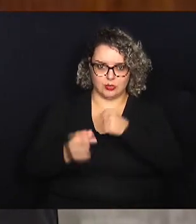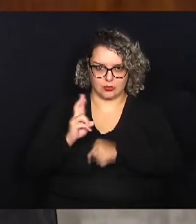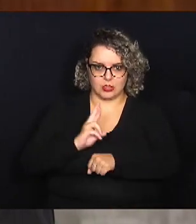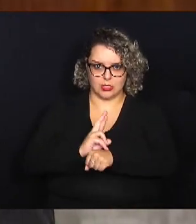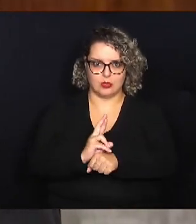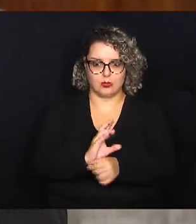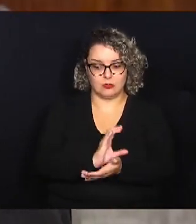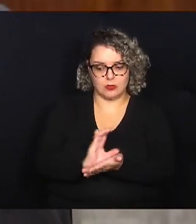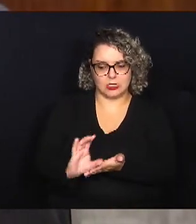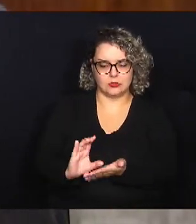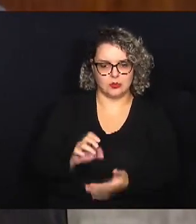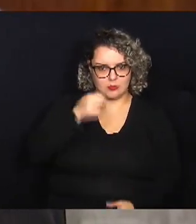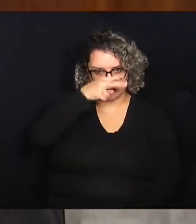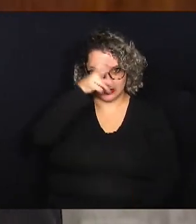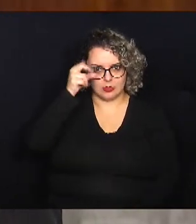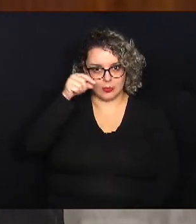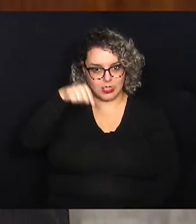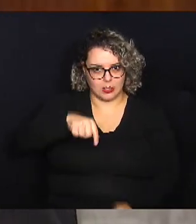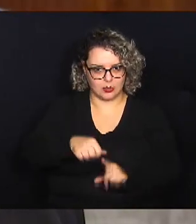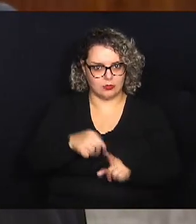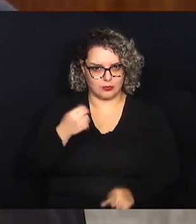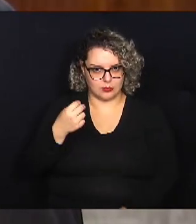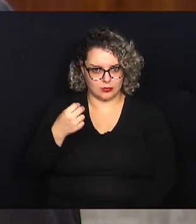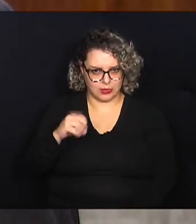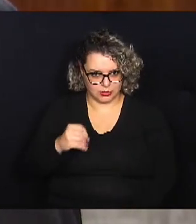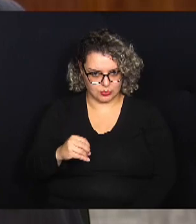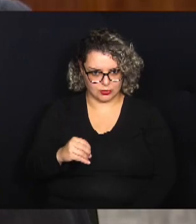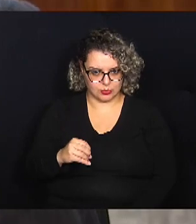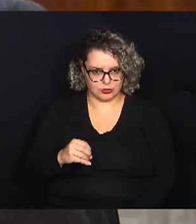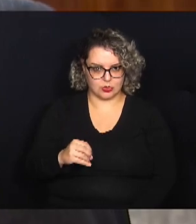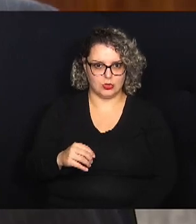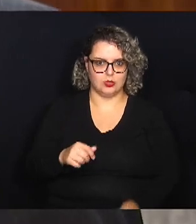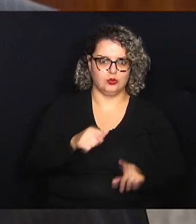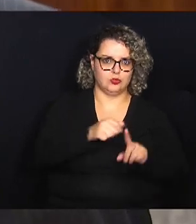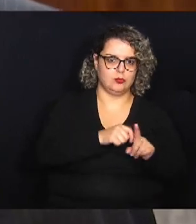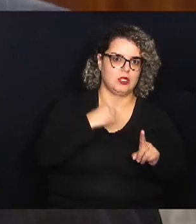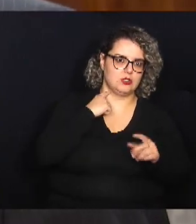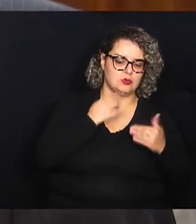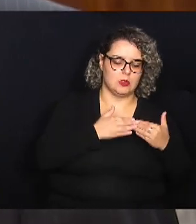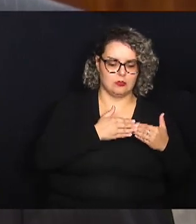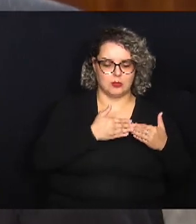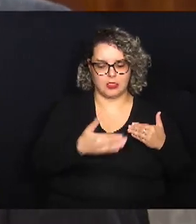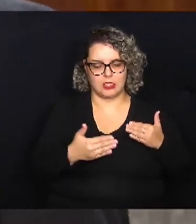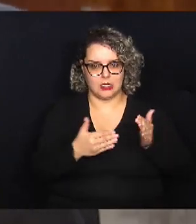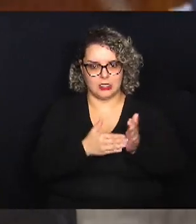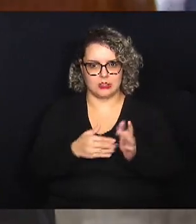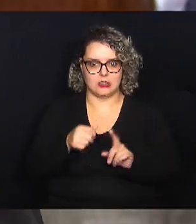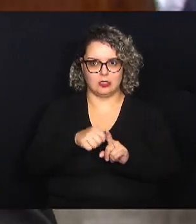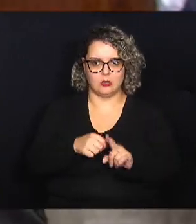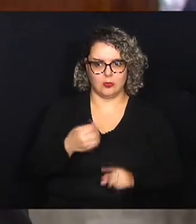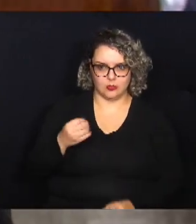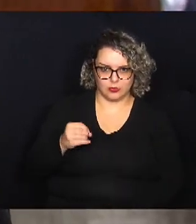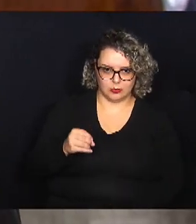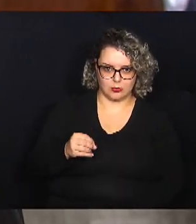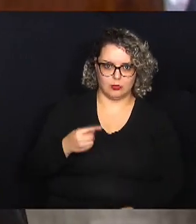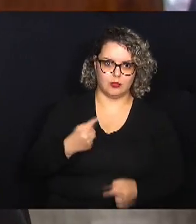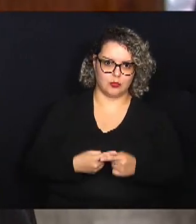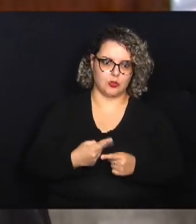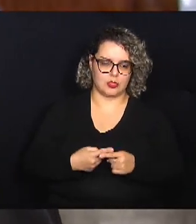Prefeitura, agora em outubro, retroativo desde maio, porque a ideia, o cumprimento é a partir de maio. O que